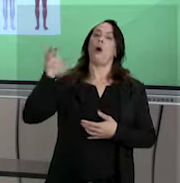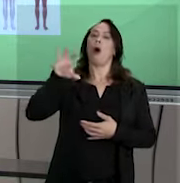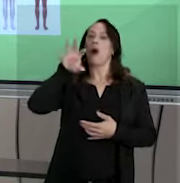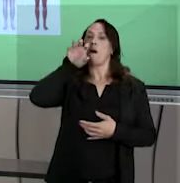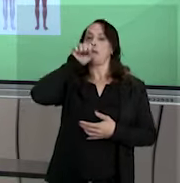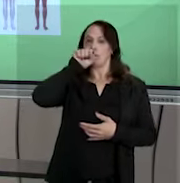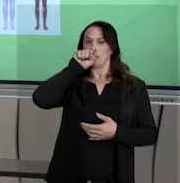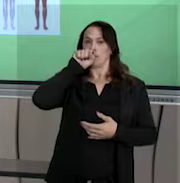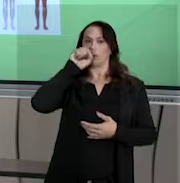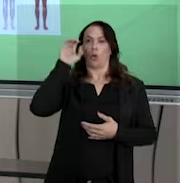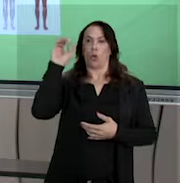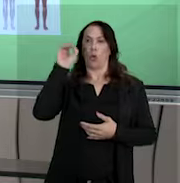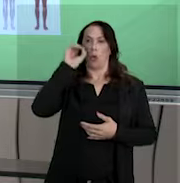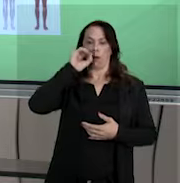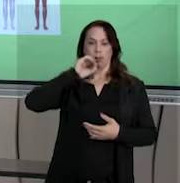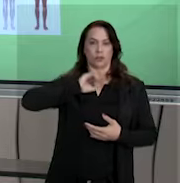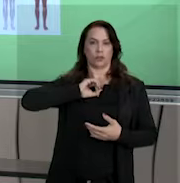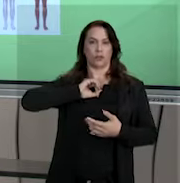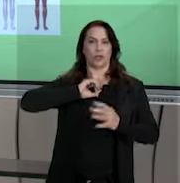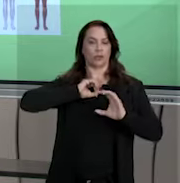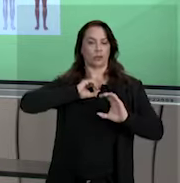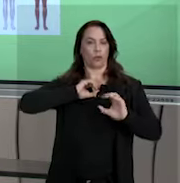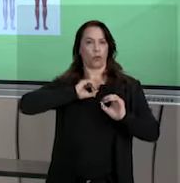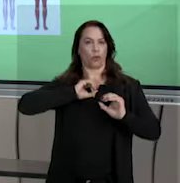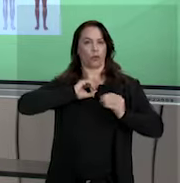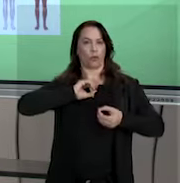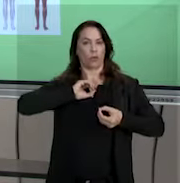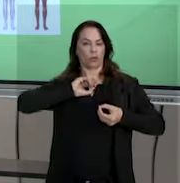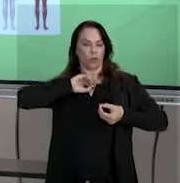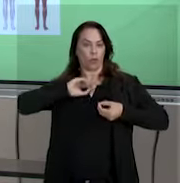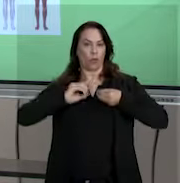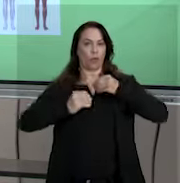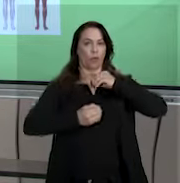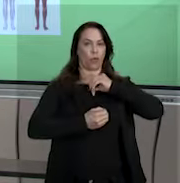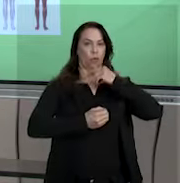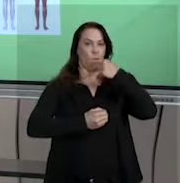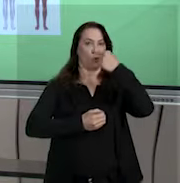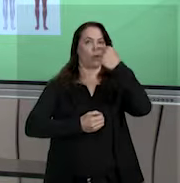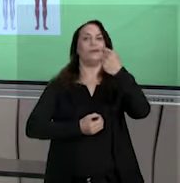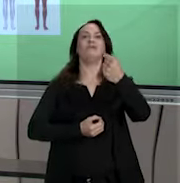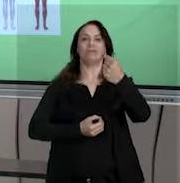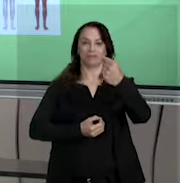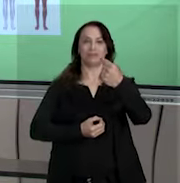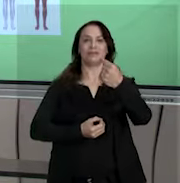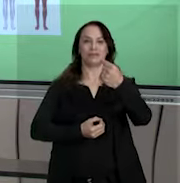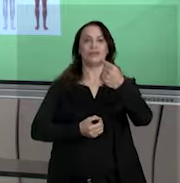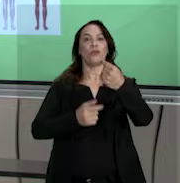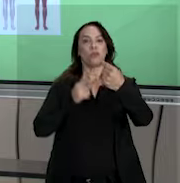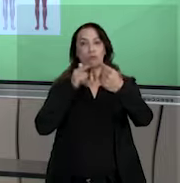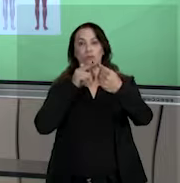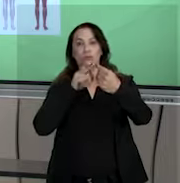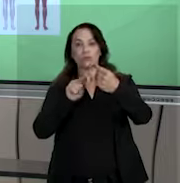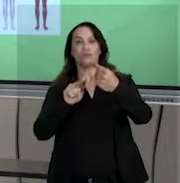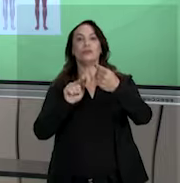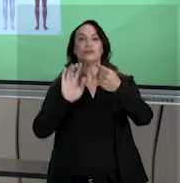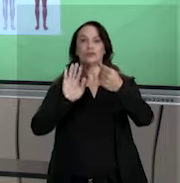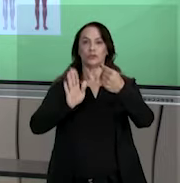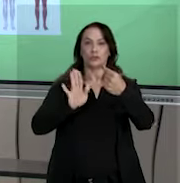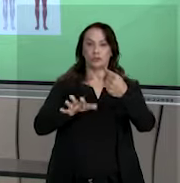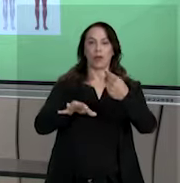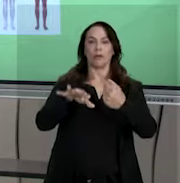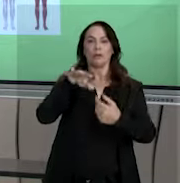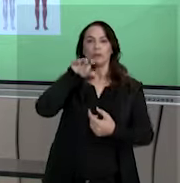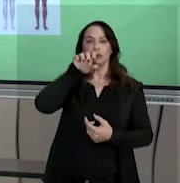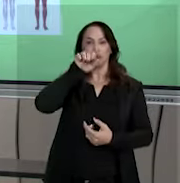gás carbônico sai, o oxigênio volta. Ou seja, interagiu o sistema respiratório no processo de ventilação e o sistema